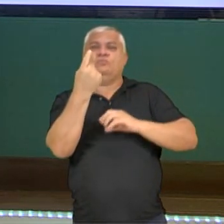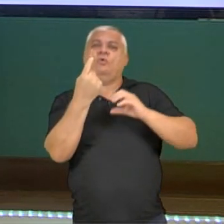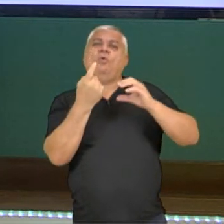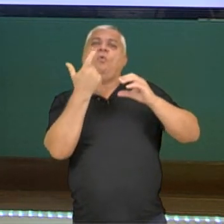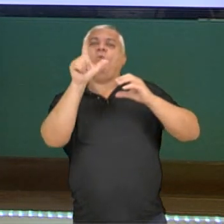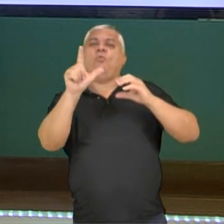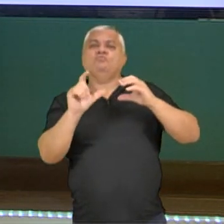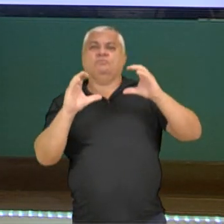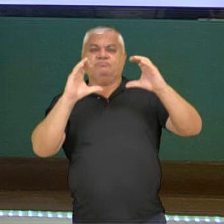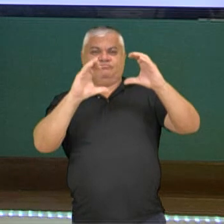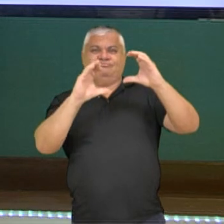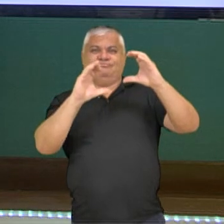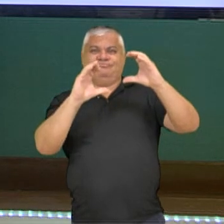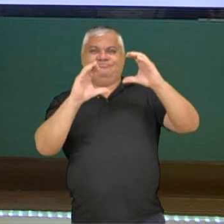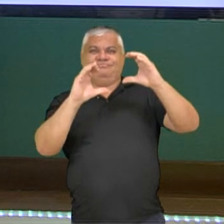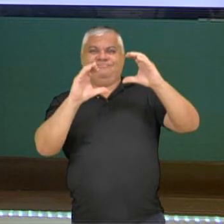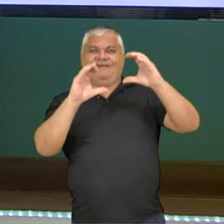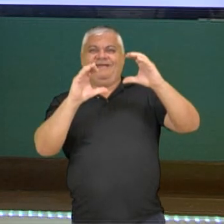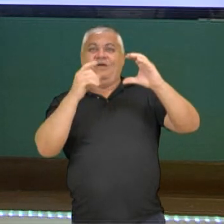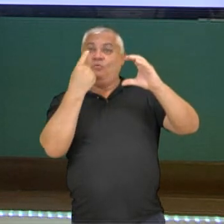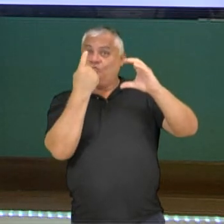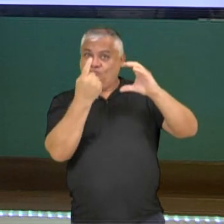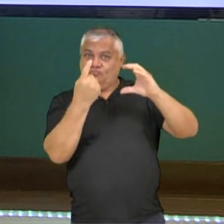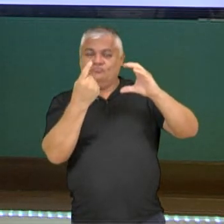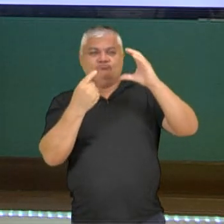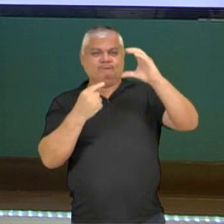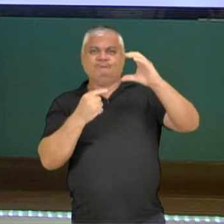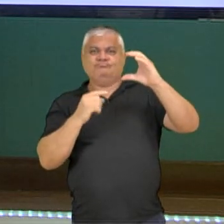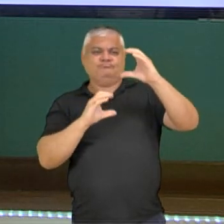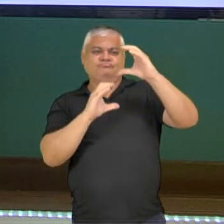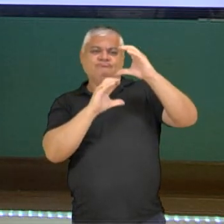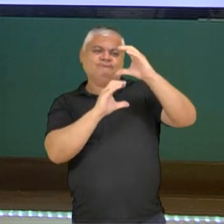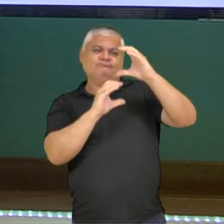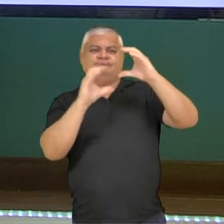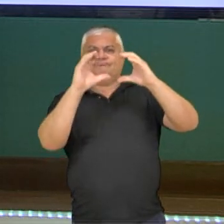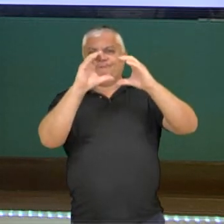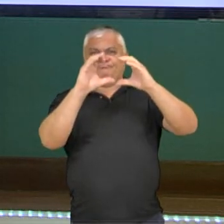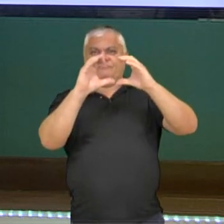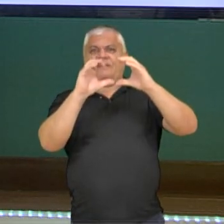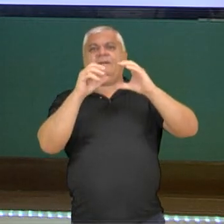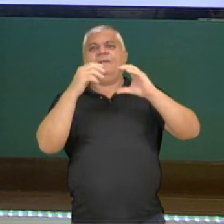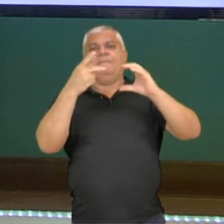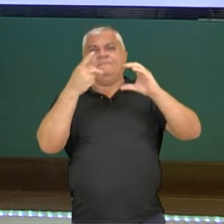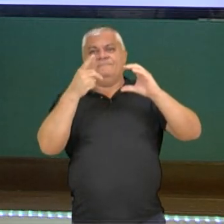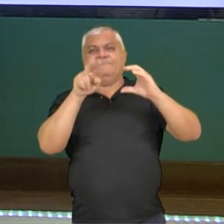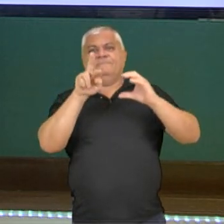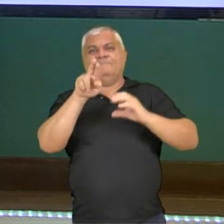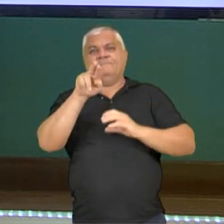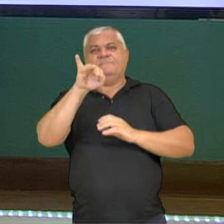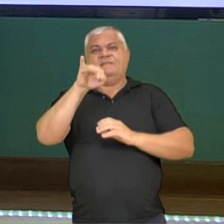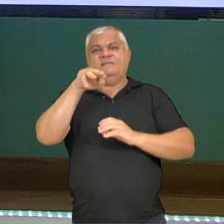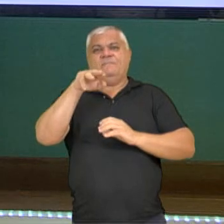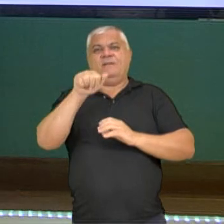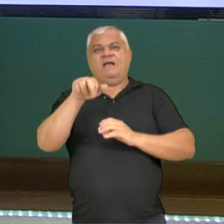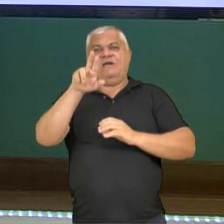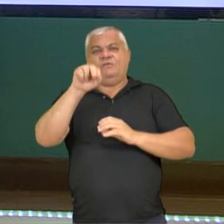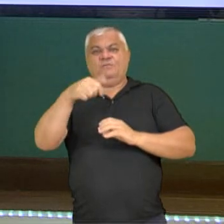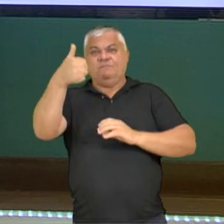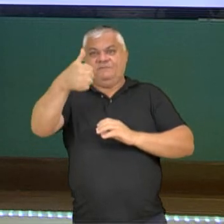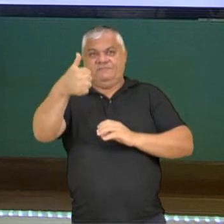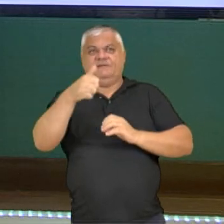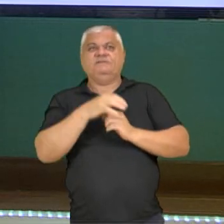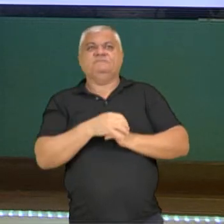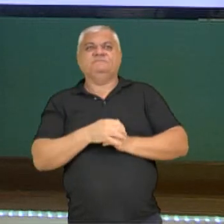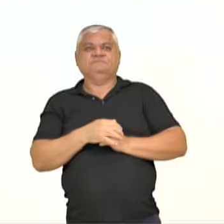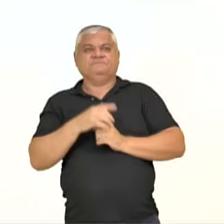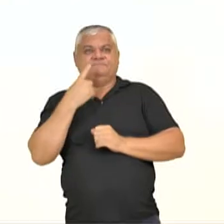outro carbono. Se ele estiver ligado a apenas um outro carbono, ele é carbono primário. Veja aqui veja aqui